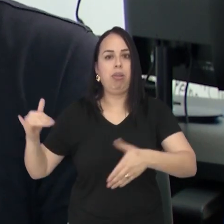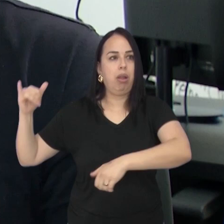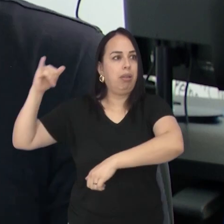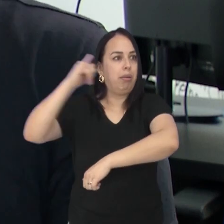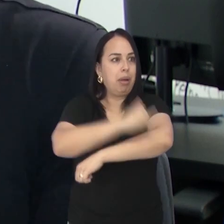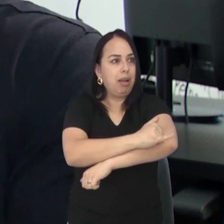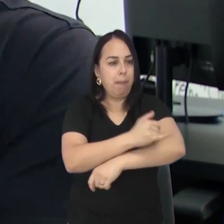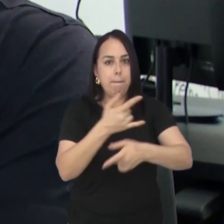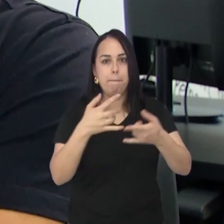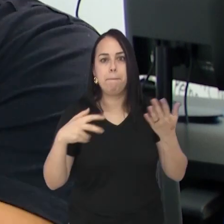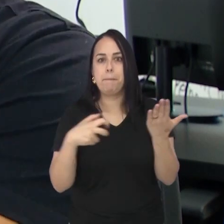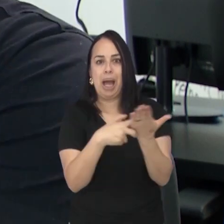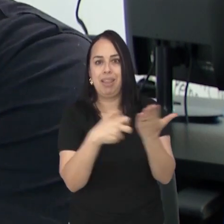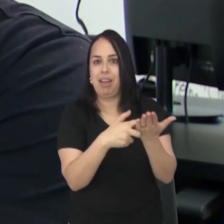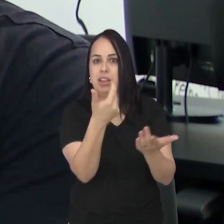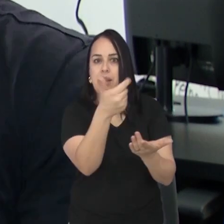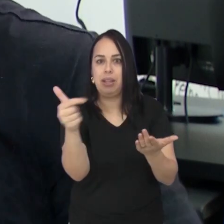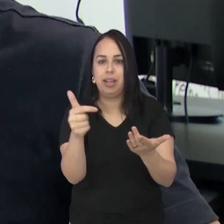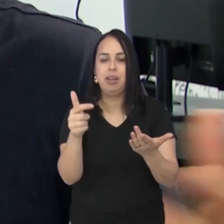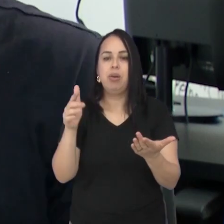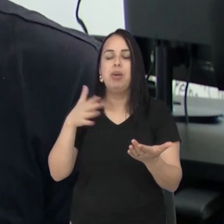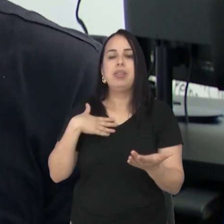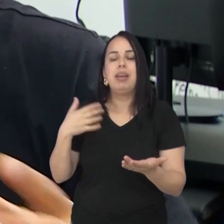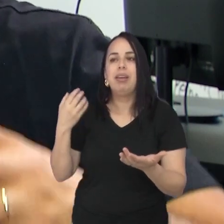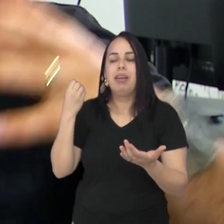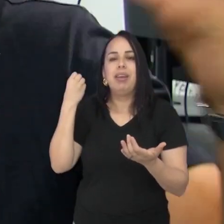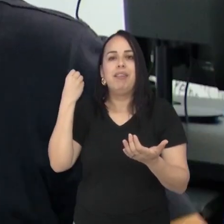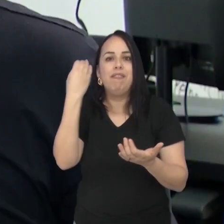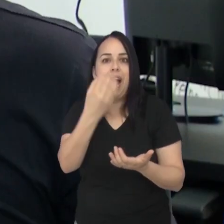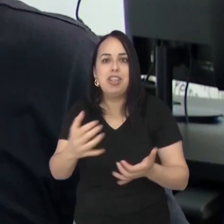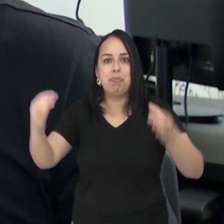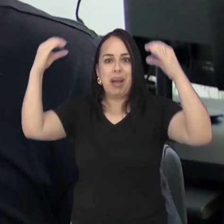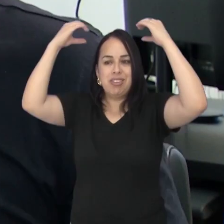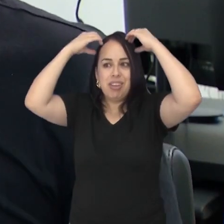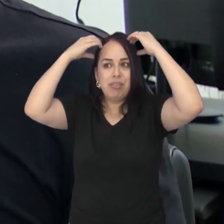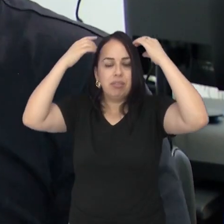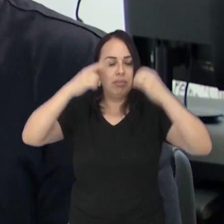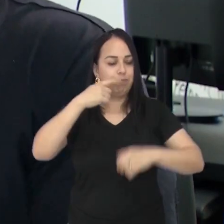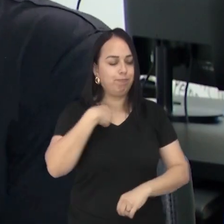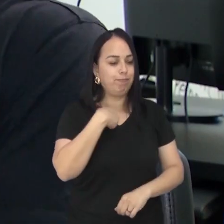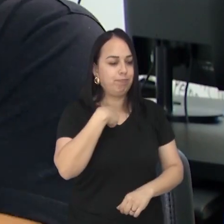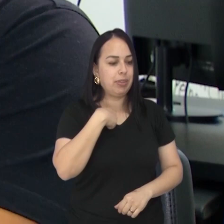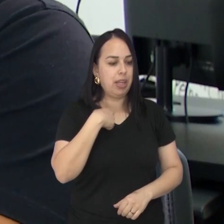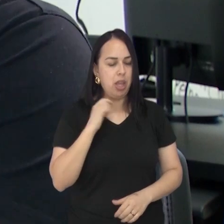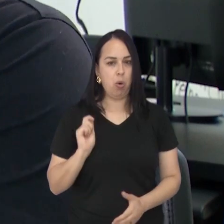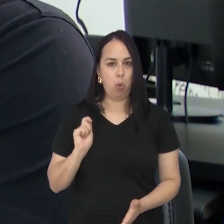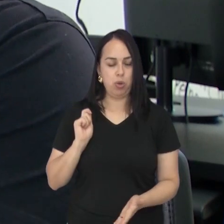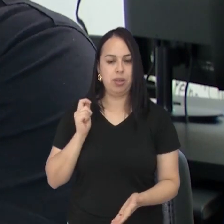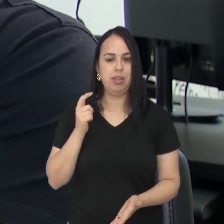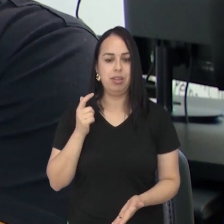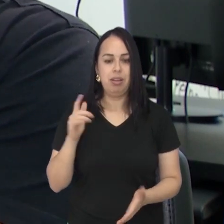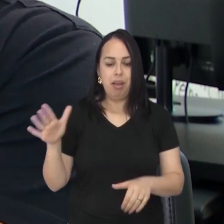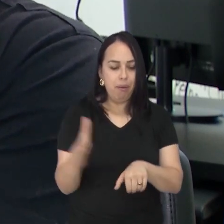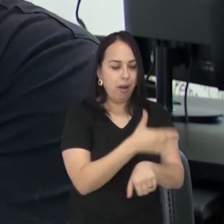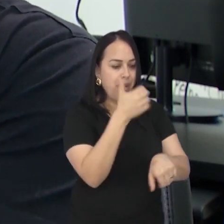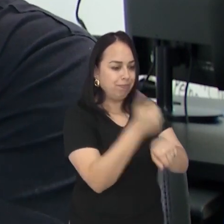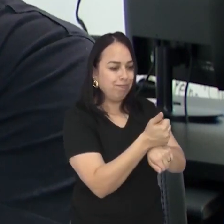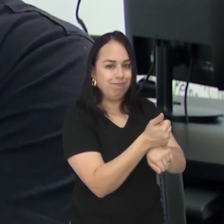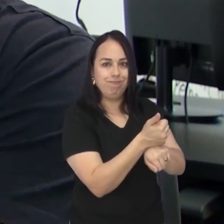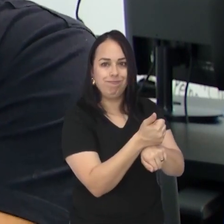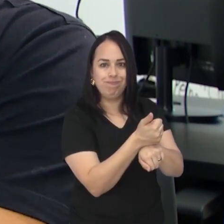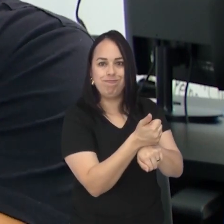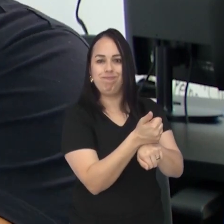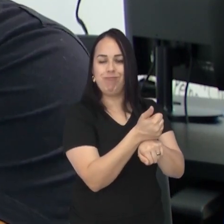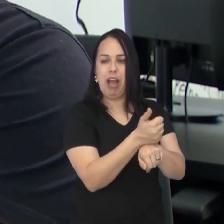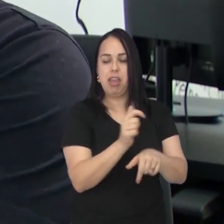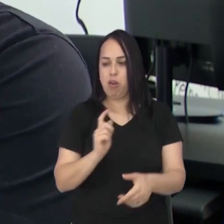aérea, você está com criança, prometeu aquela viagem, está indo para Disney, criança com os olhos brilhando, você tem capacidade financeira de chegar e pagar o